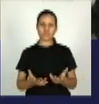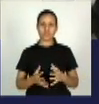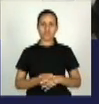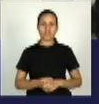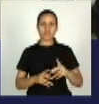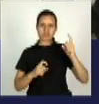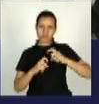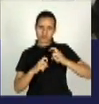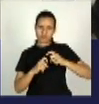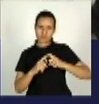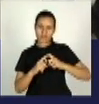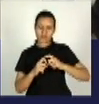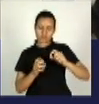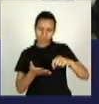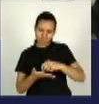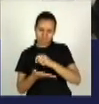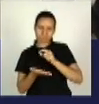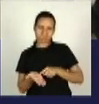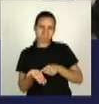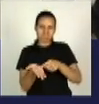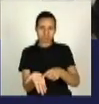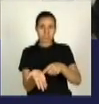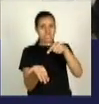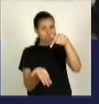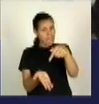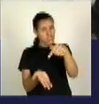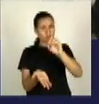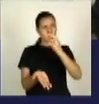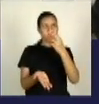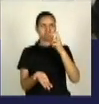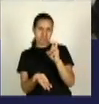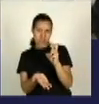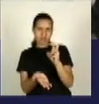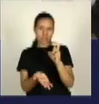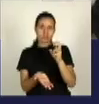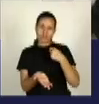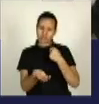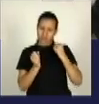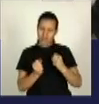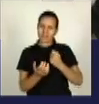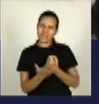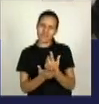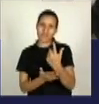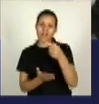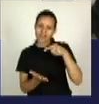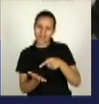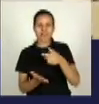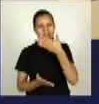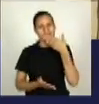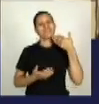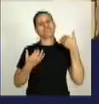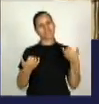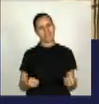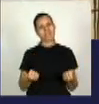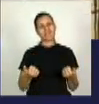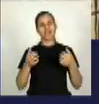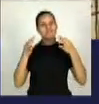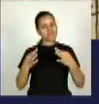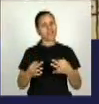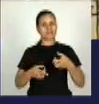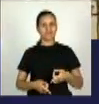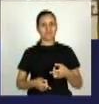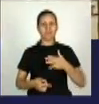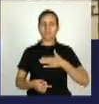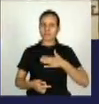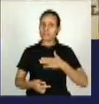está acontecendo. Se um médico prescreve 7, 5 comprimidos e eu pudesse comprar somente aquilo que foi prescrito, seria o